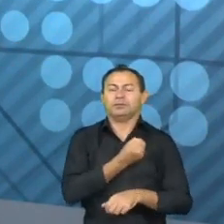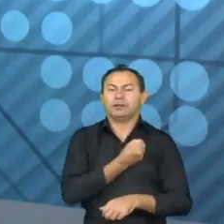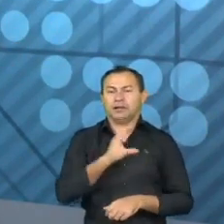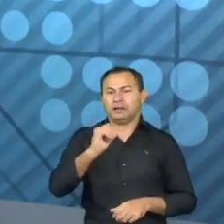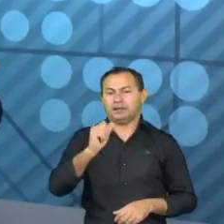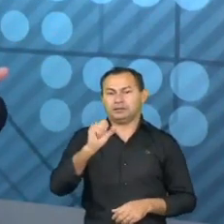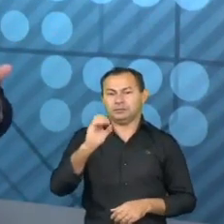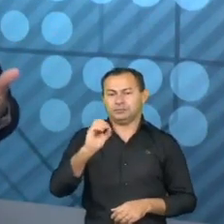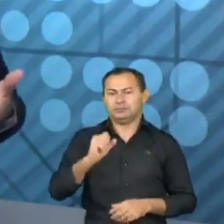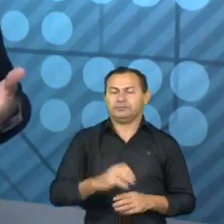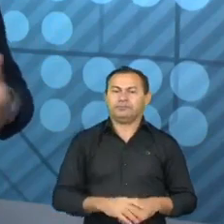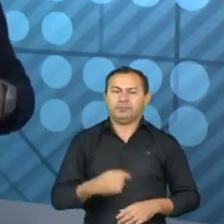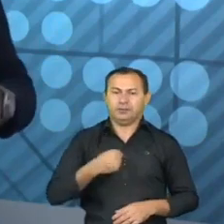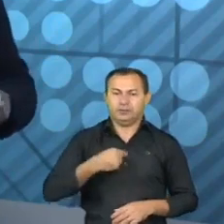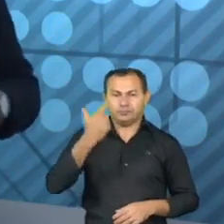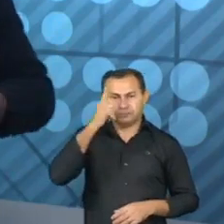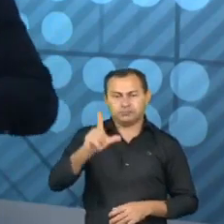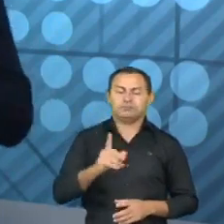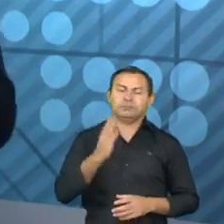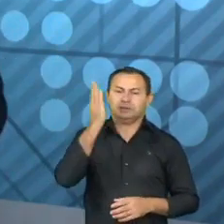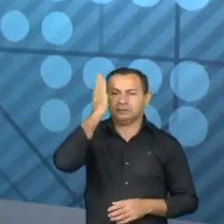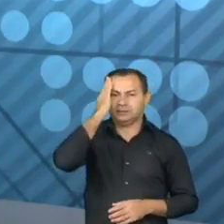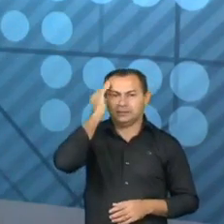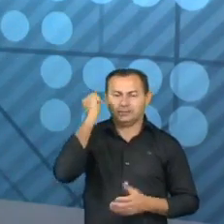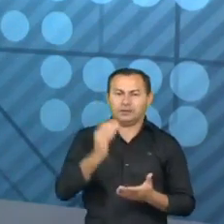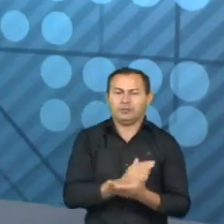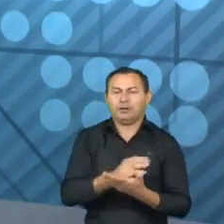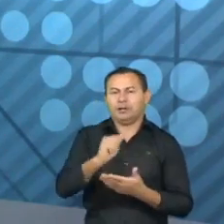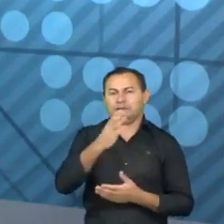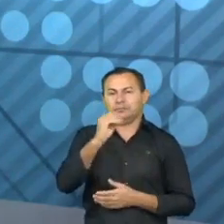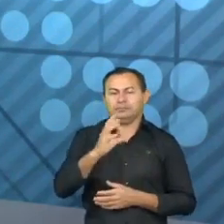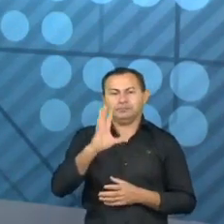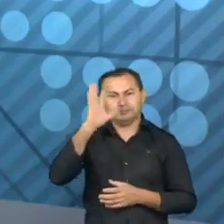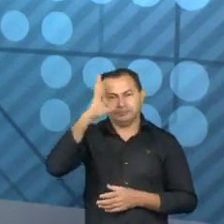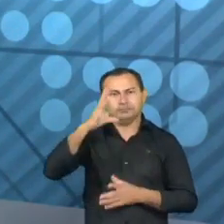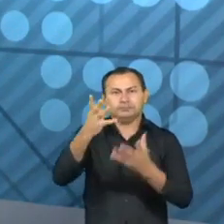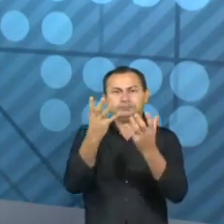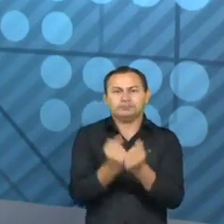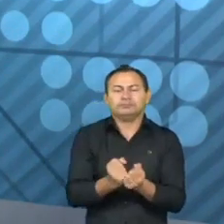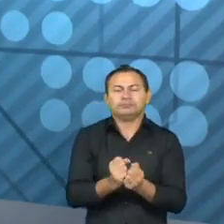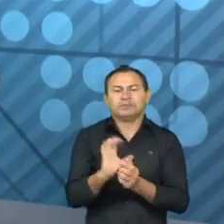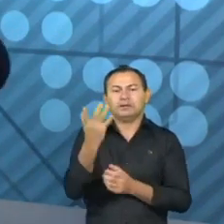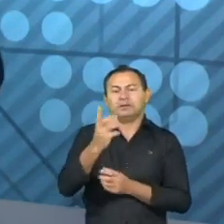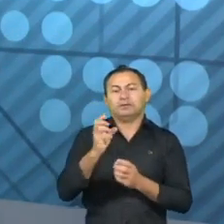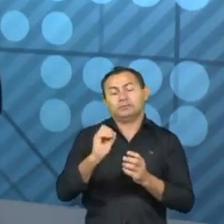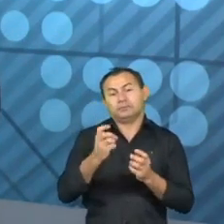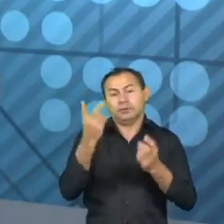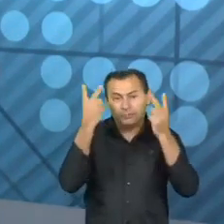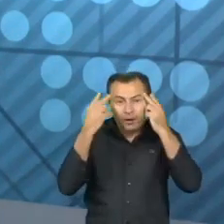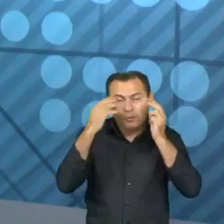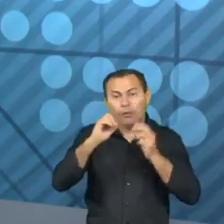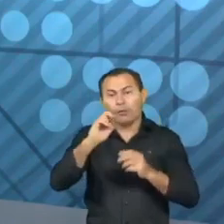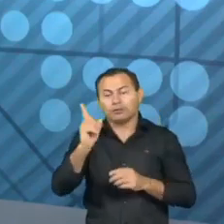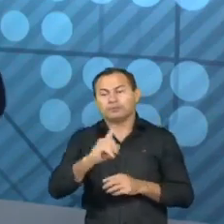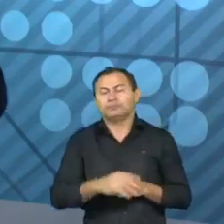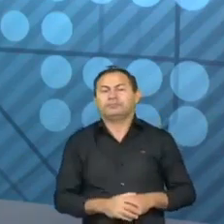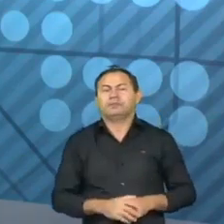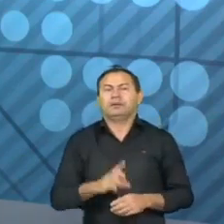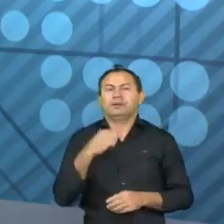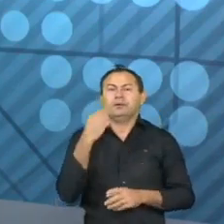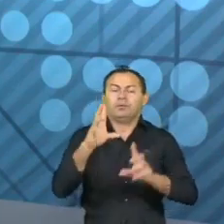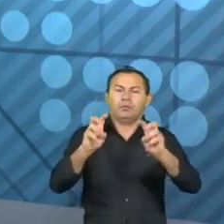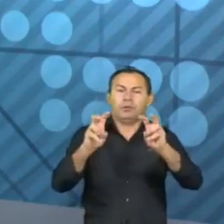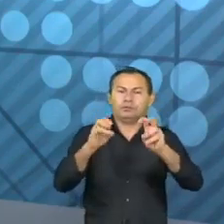casos novos, eu consigo saber se alguma ação que eu tomei está funcionando ou não. Então, indo ao assunto,